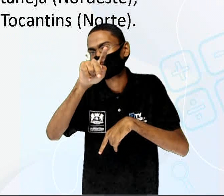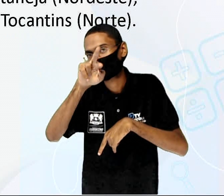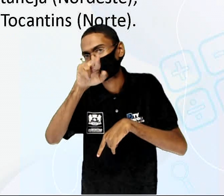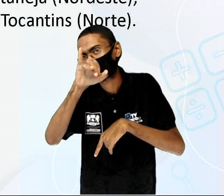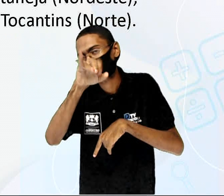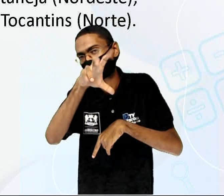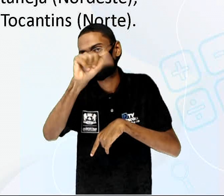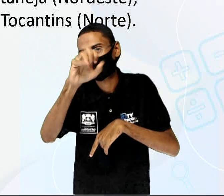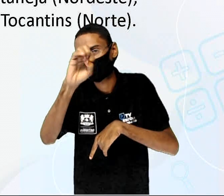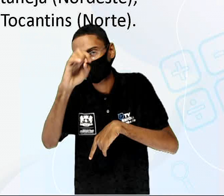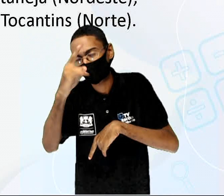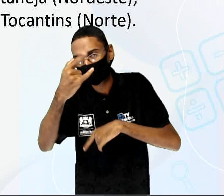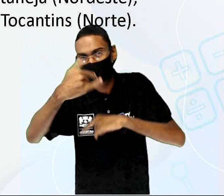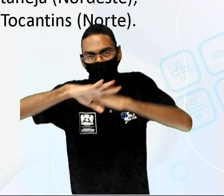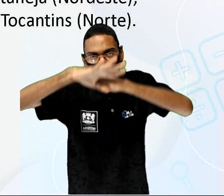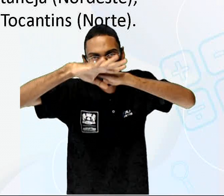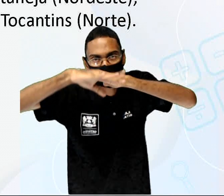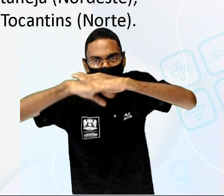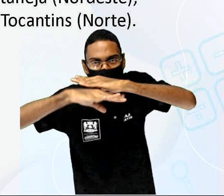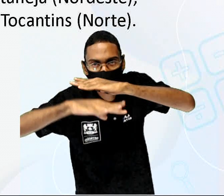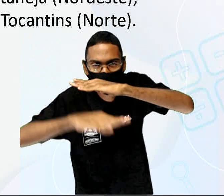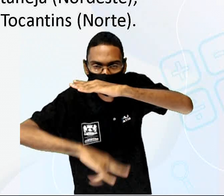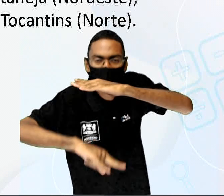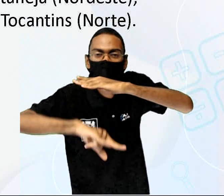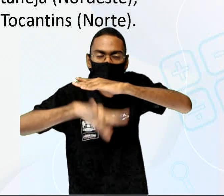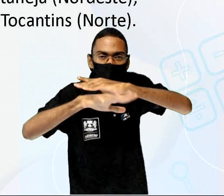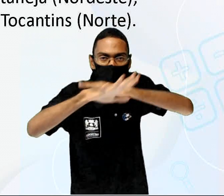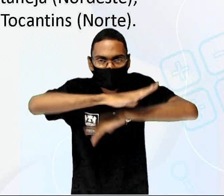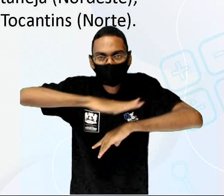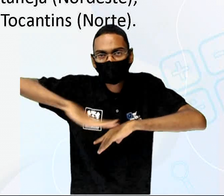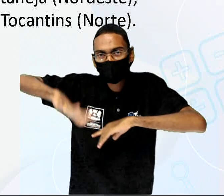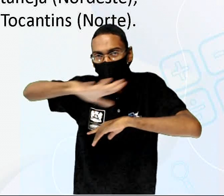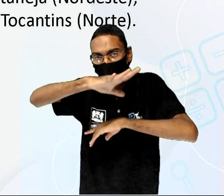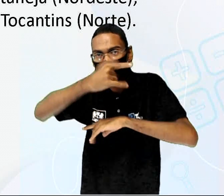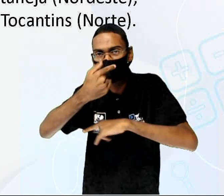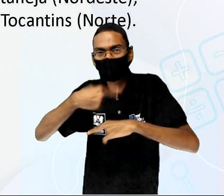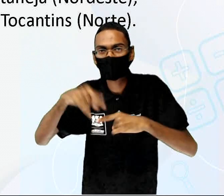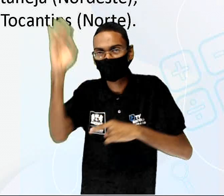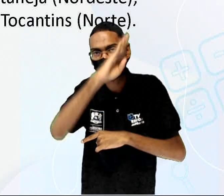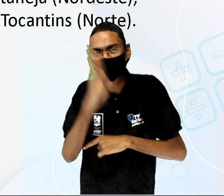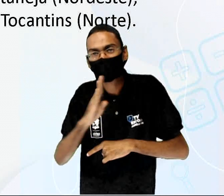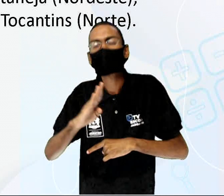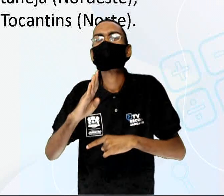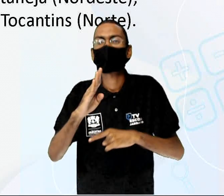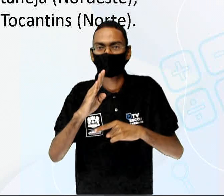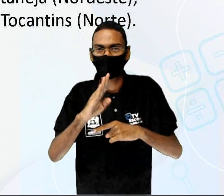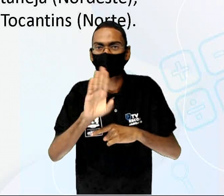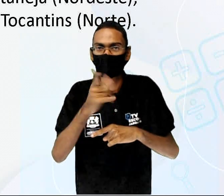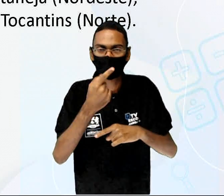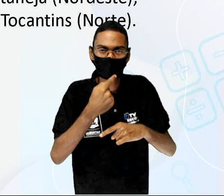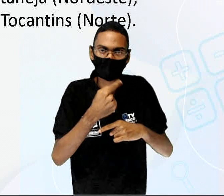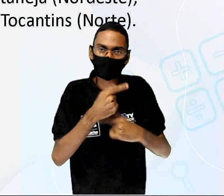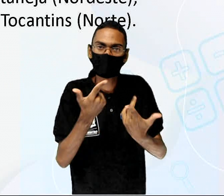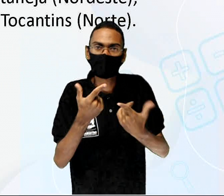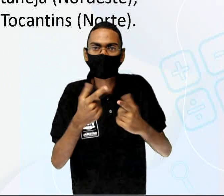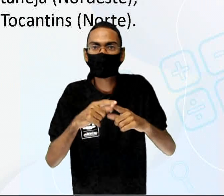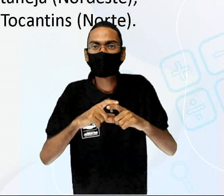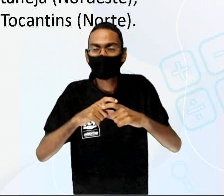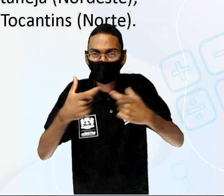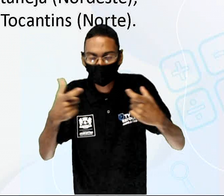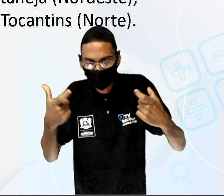mais baixas do que o relevo que circula ela. No Brasil, a maioria das depressões possui